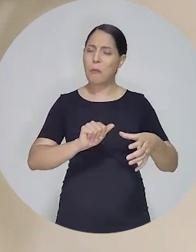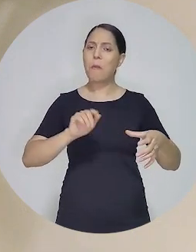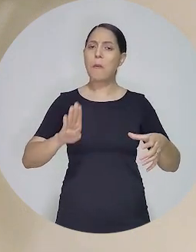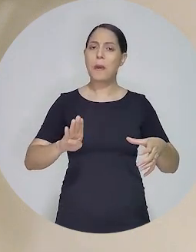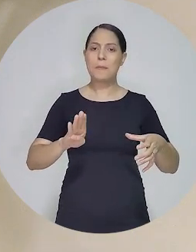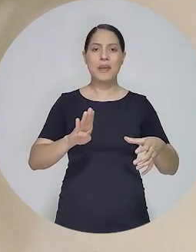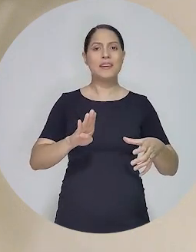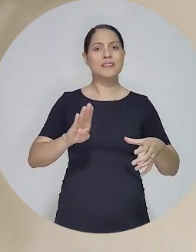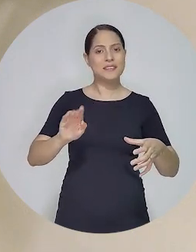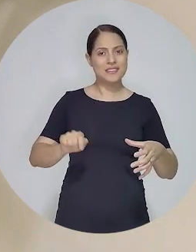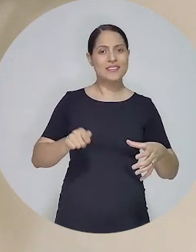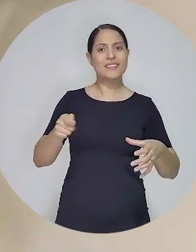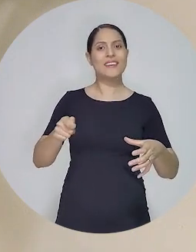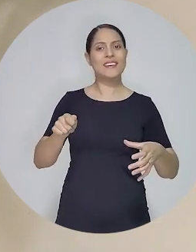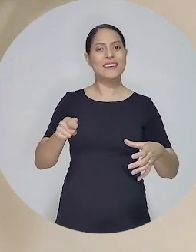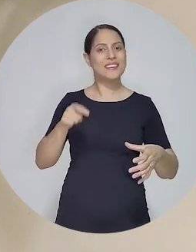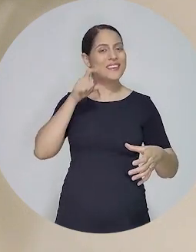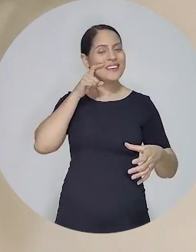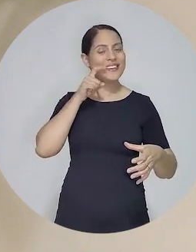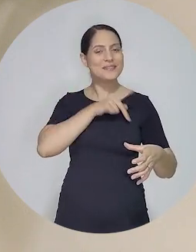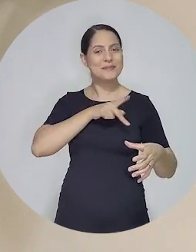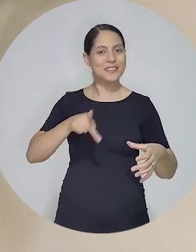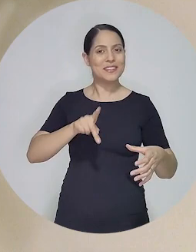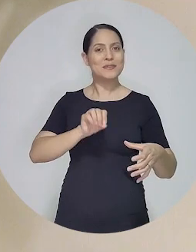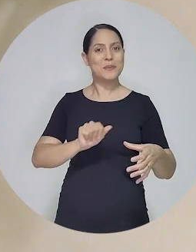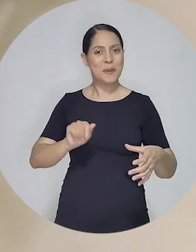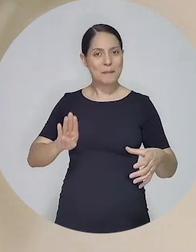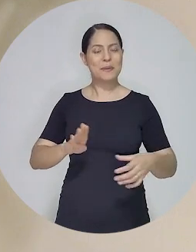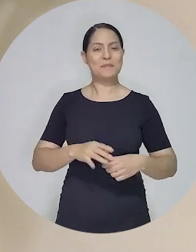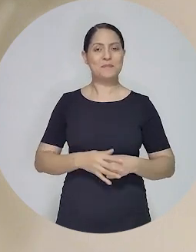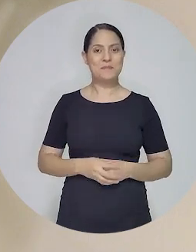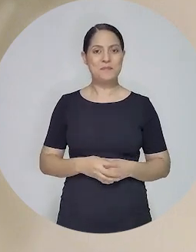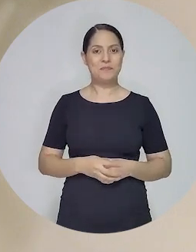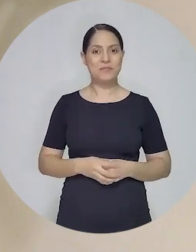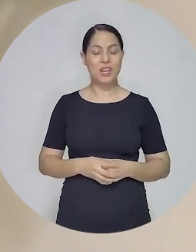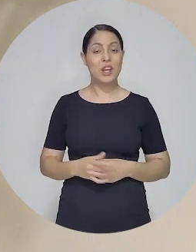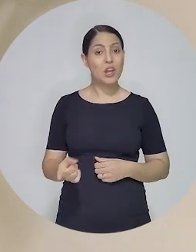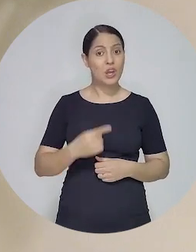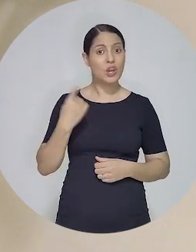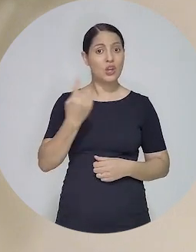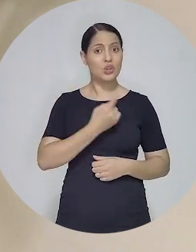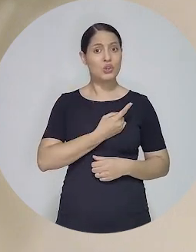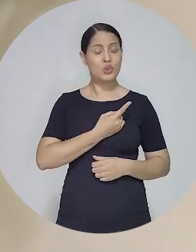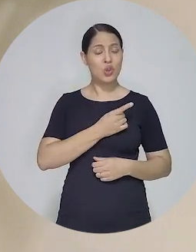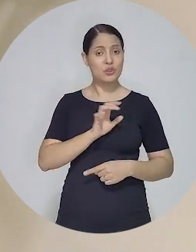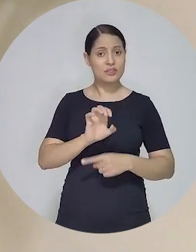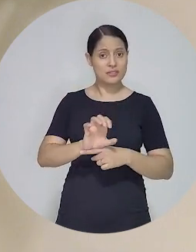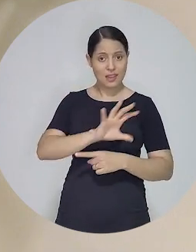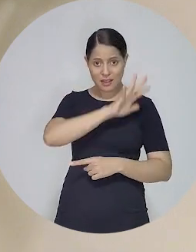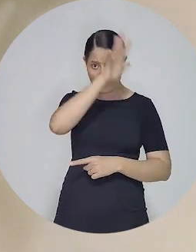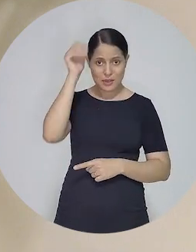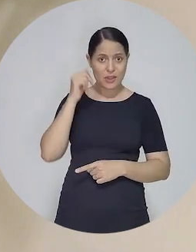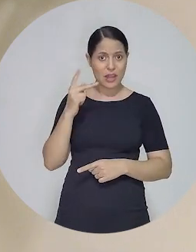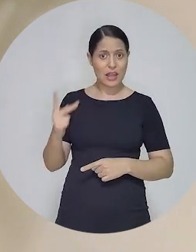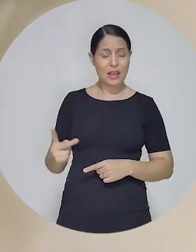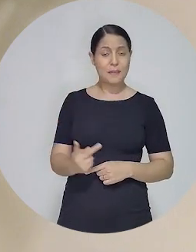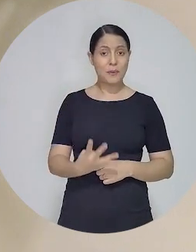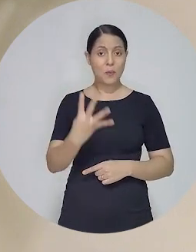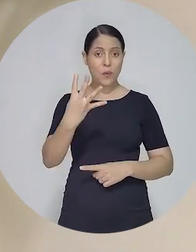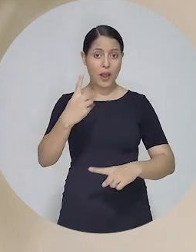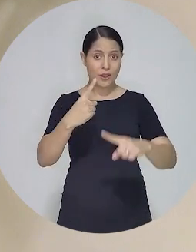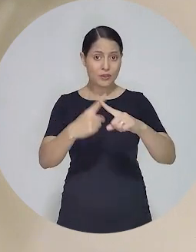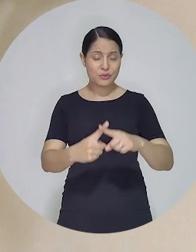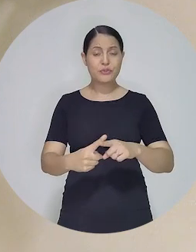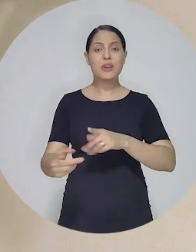Portas Abertas, do nosso presidente de sempre, Alberto Simonetti Cabral Filho, que presidiu a nossa Ordem do Amazonas por